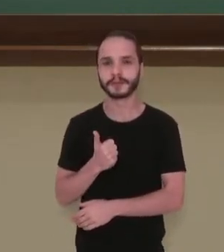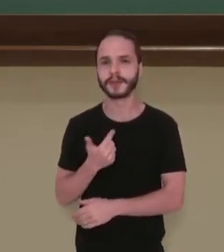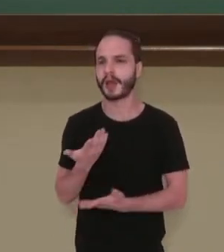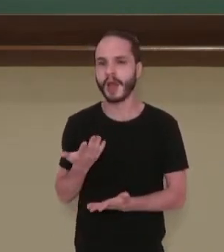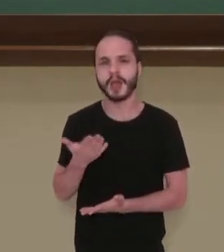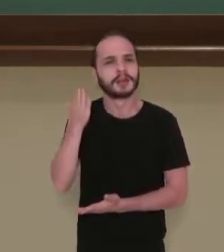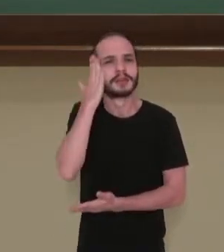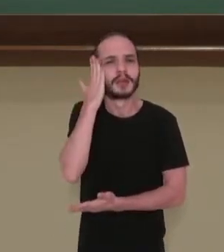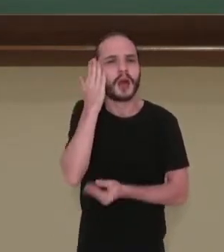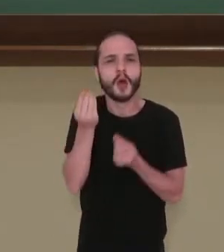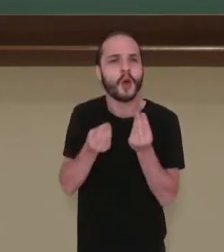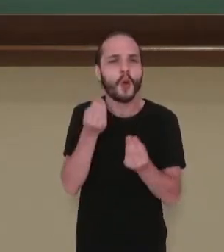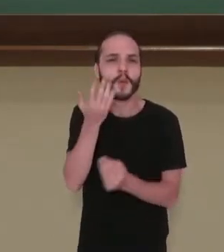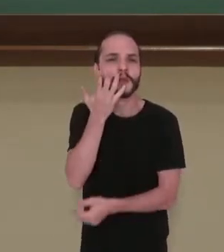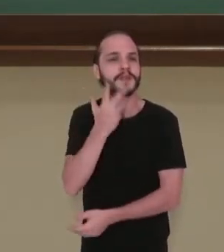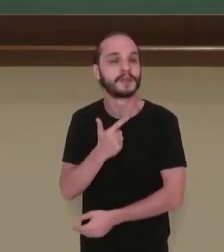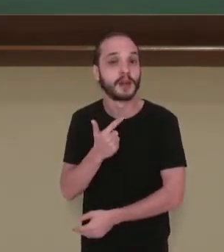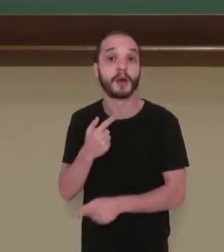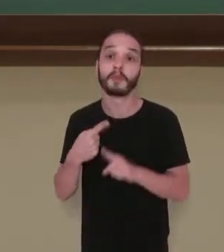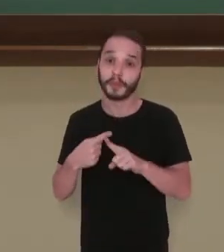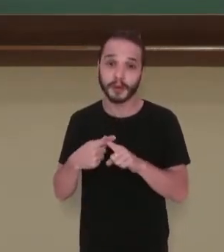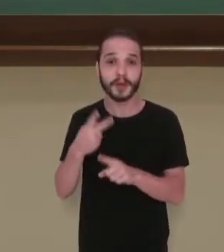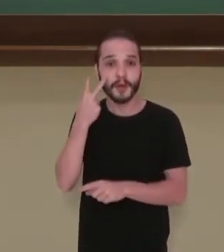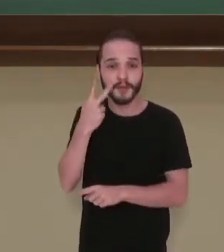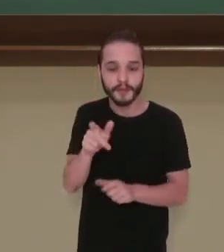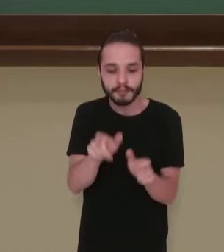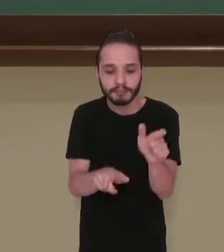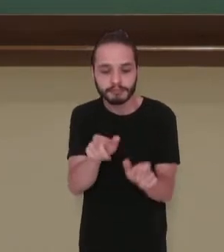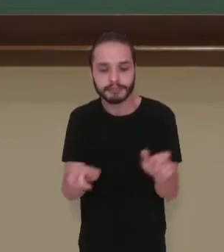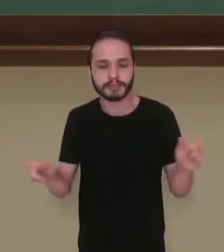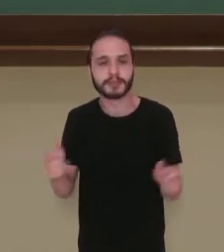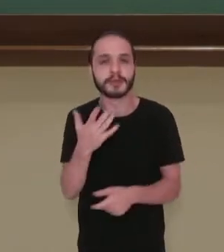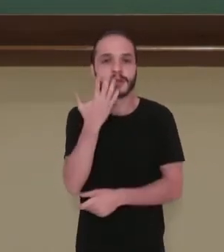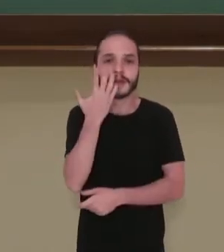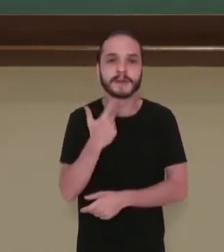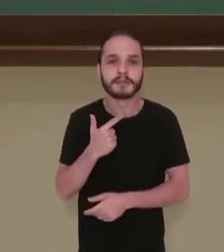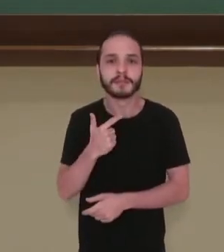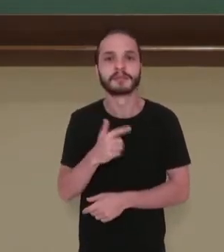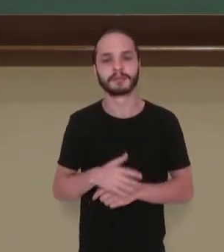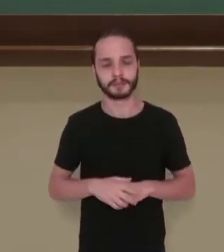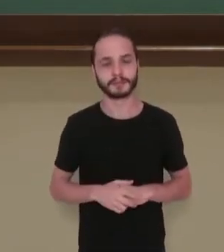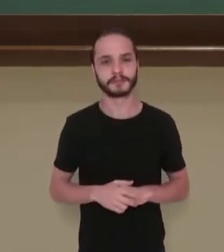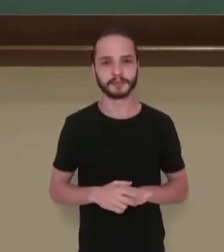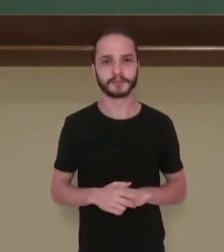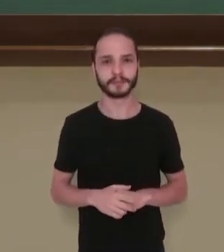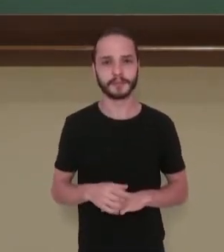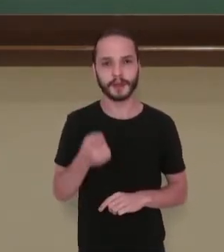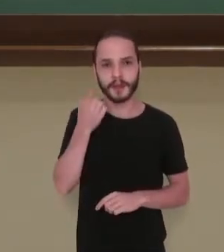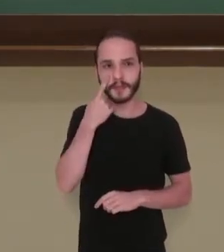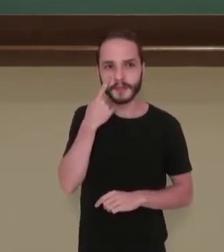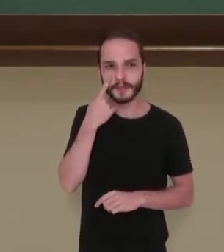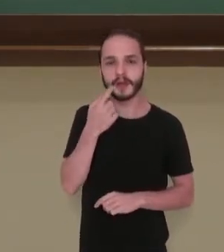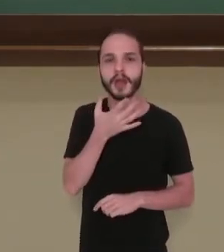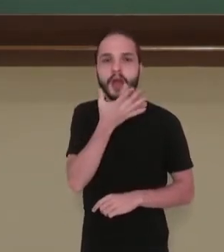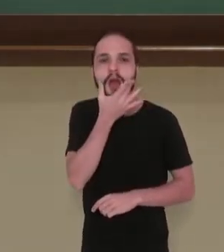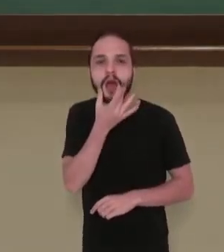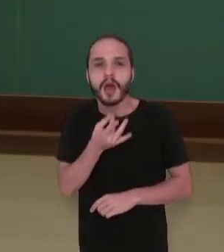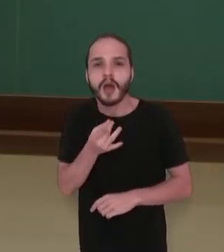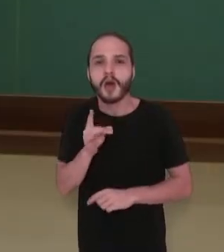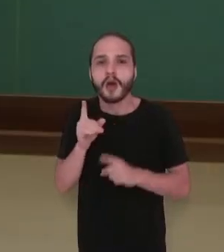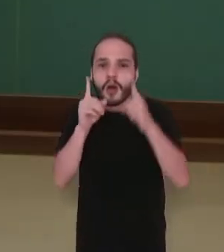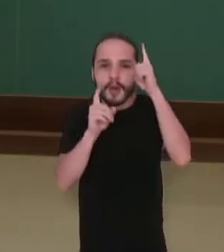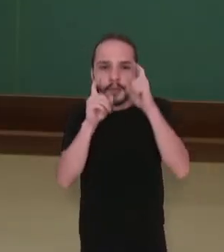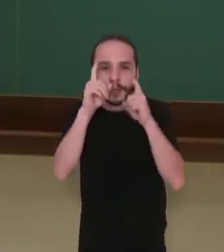da infância? Porque eu vejo crianças de uma determinada faixa etária, observe os rostinhos, a